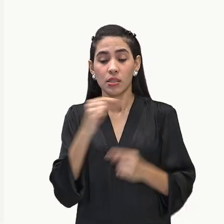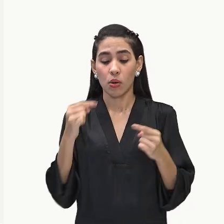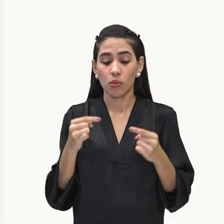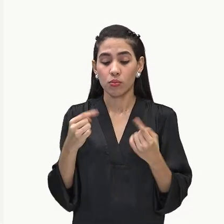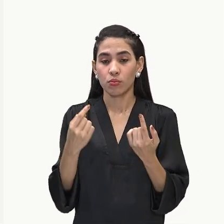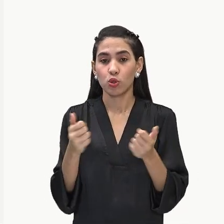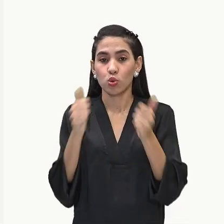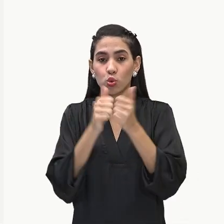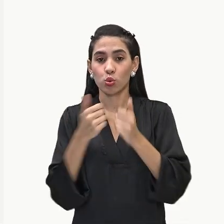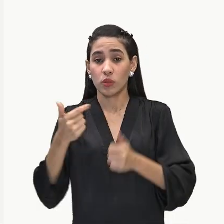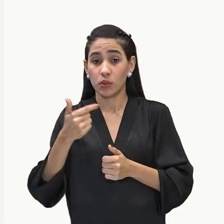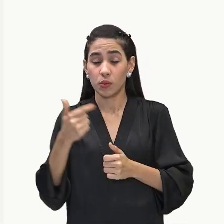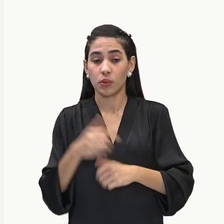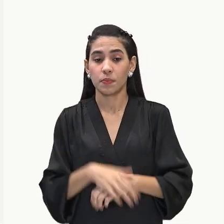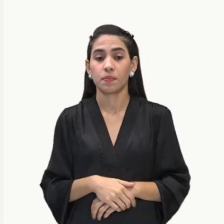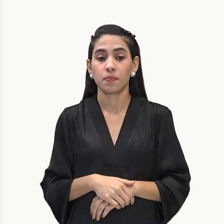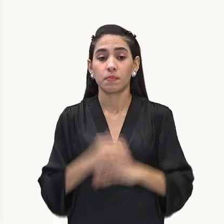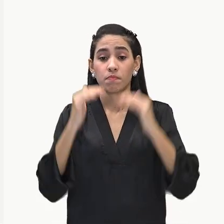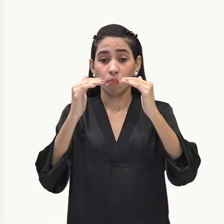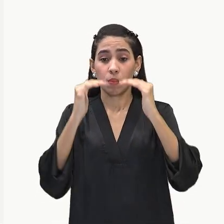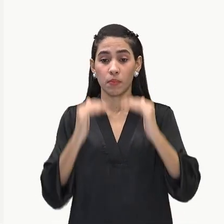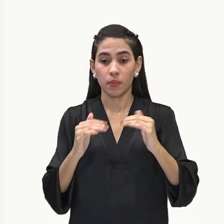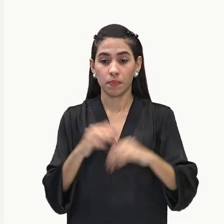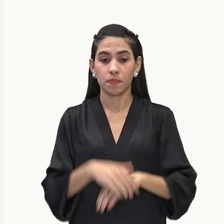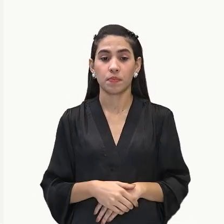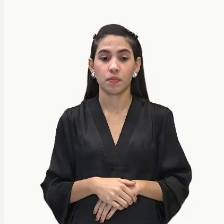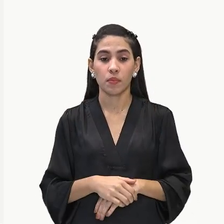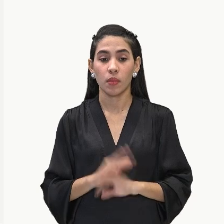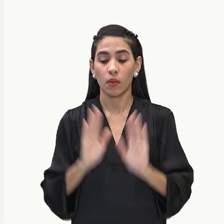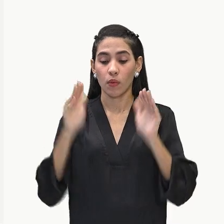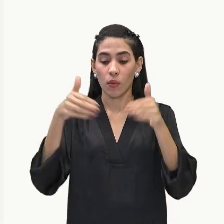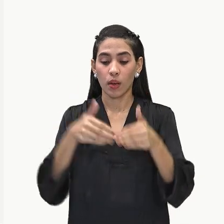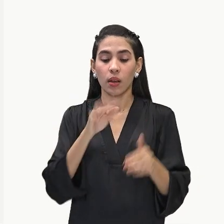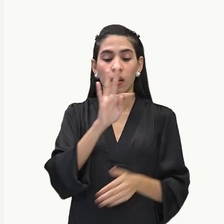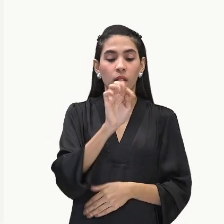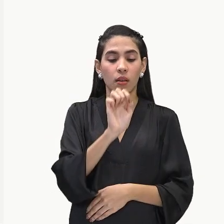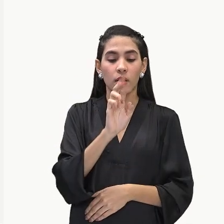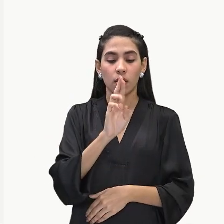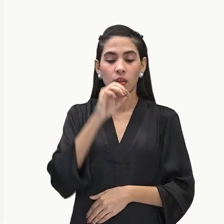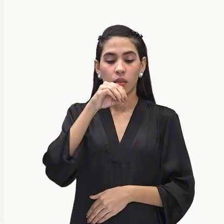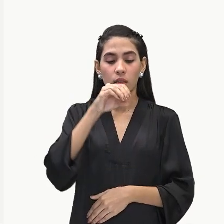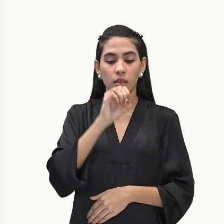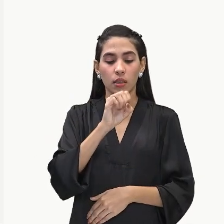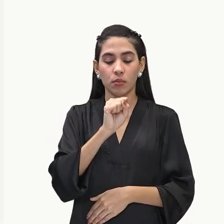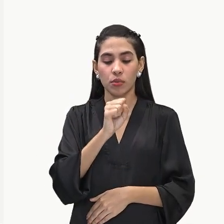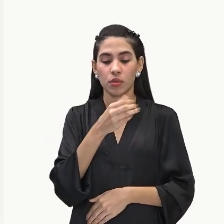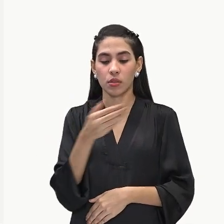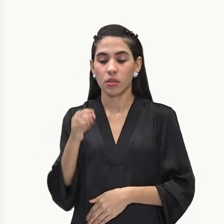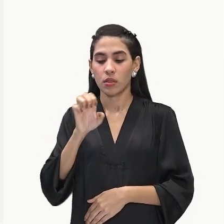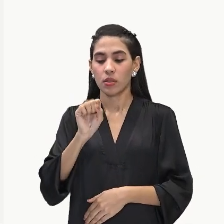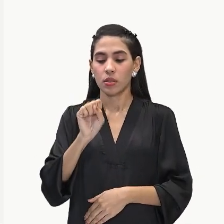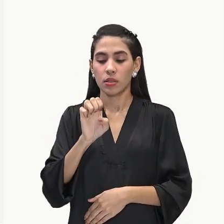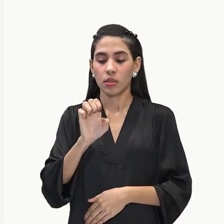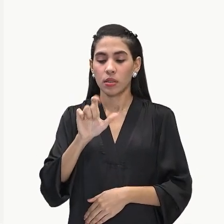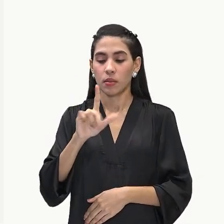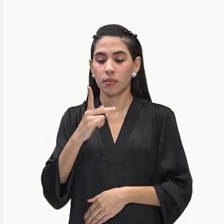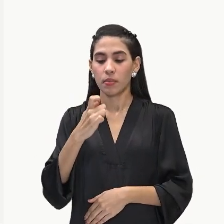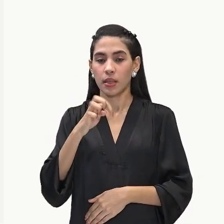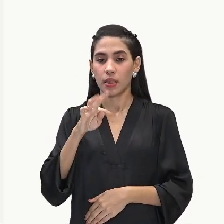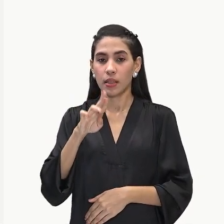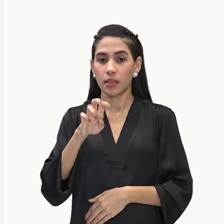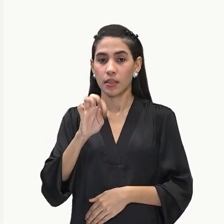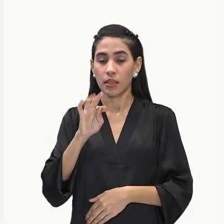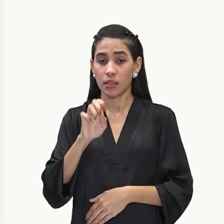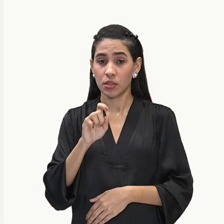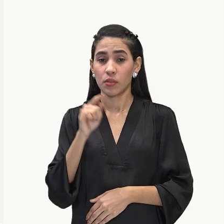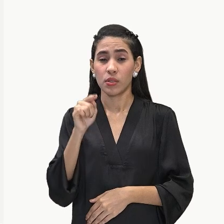Tudo bem? Então, eu vou trabalhar aqui com termos semelhantes. Olha a importância de já termos estudado aí, de você já